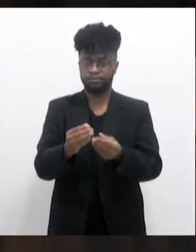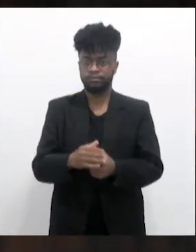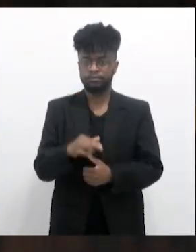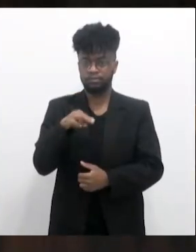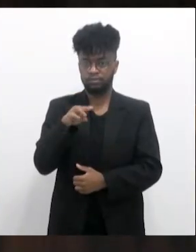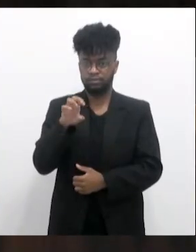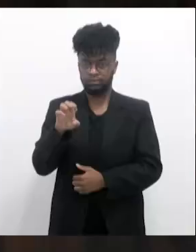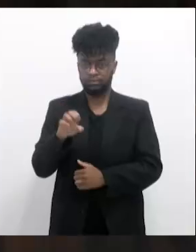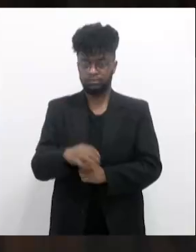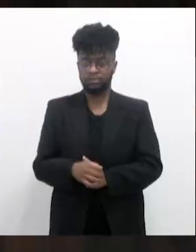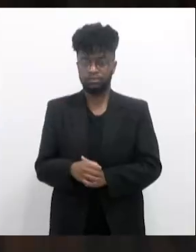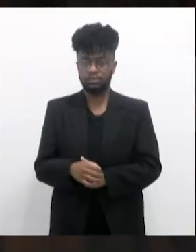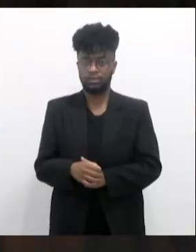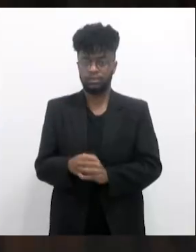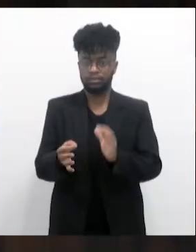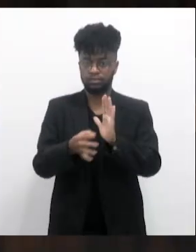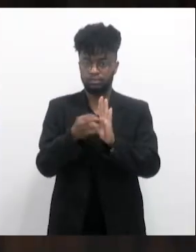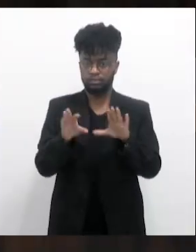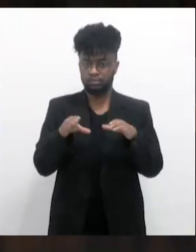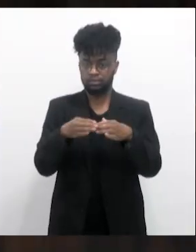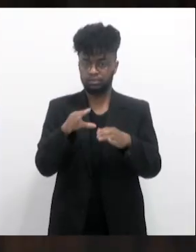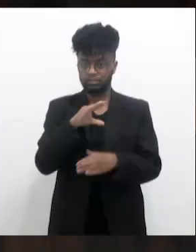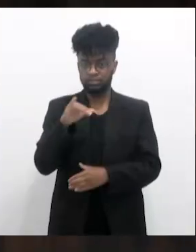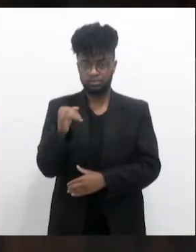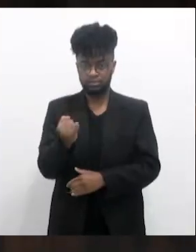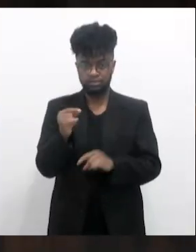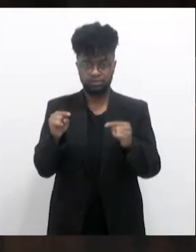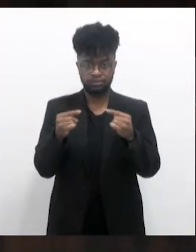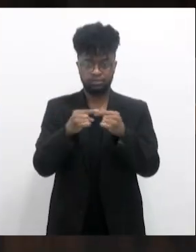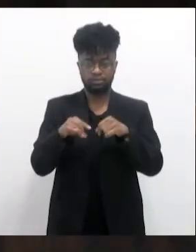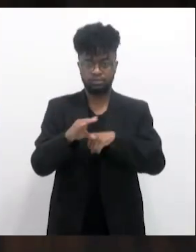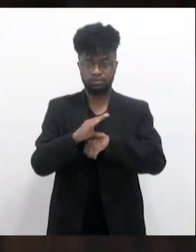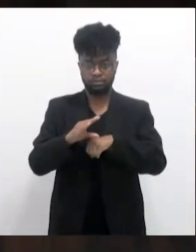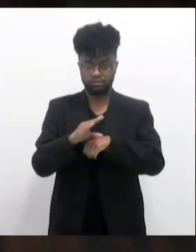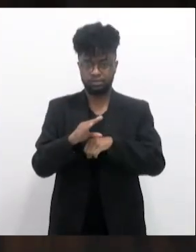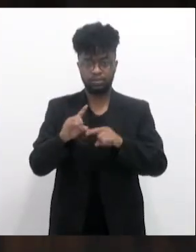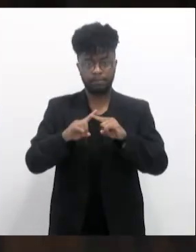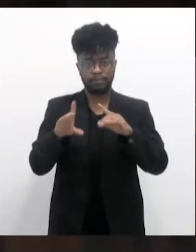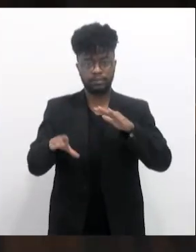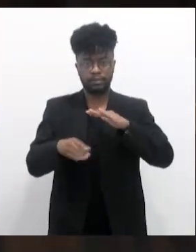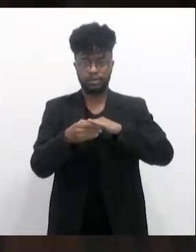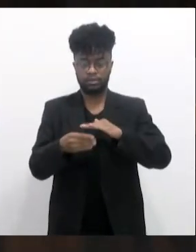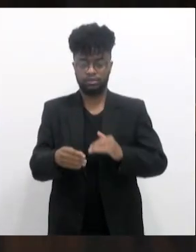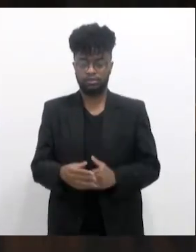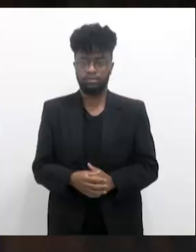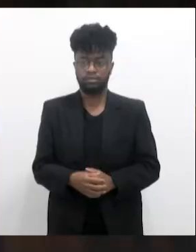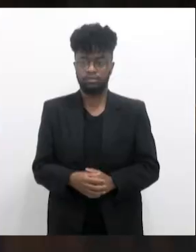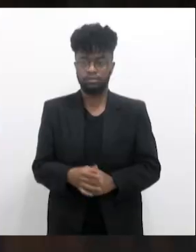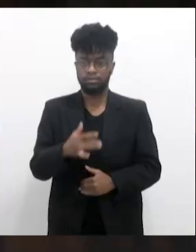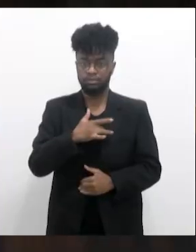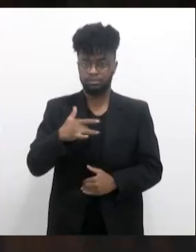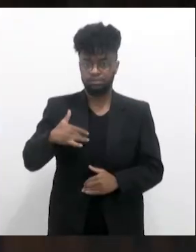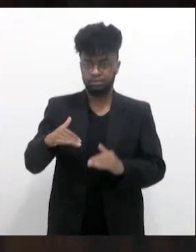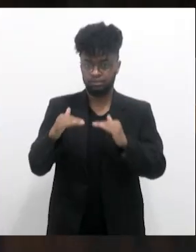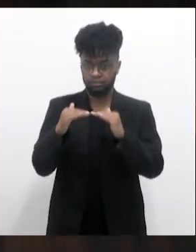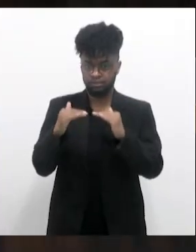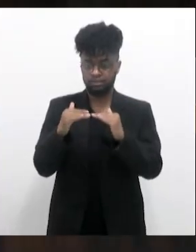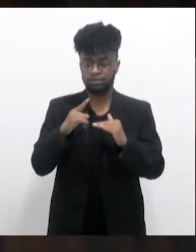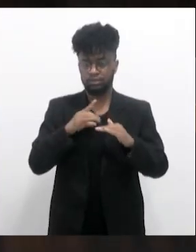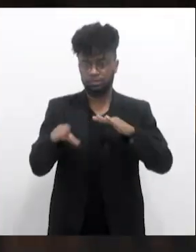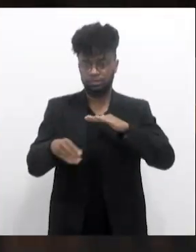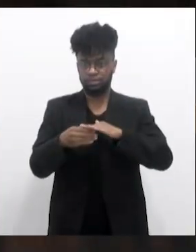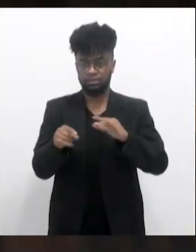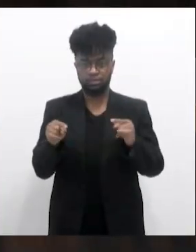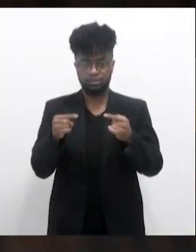NE. Parecer das comissões de Constituição e Justiça pela constitucionalidade, com emendas. De saúde favorável, com emendas